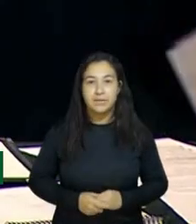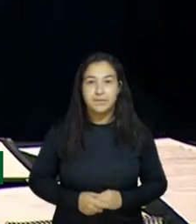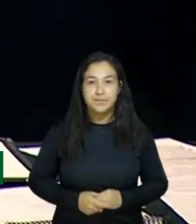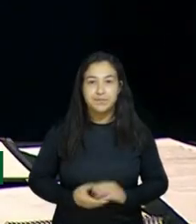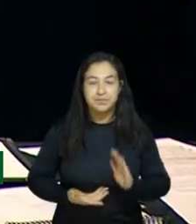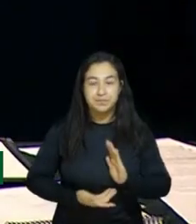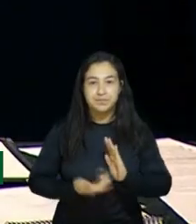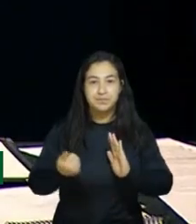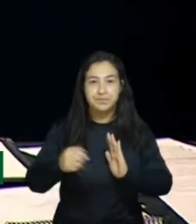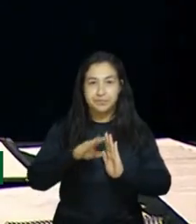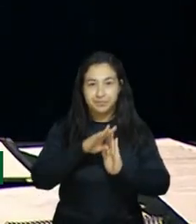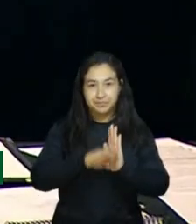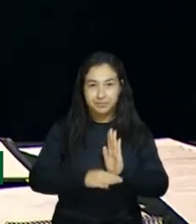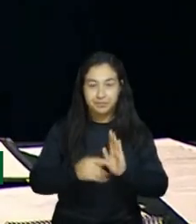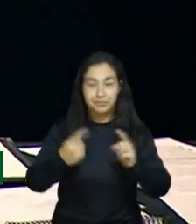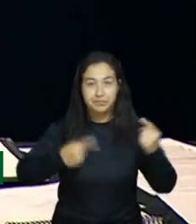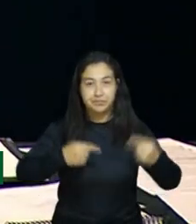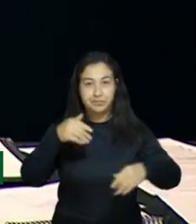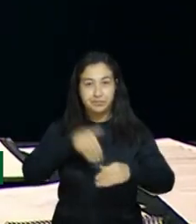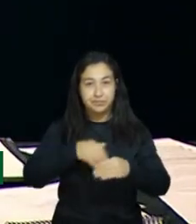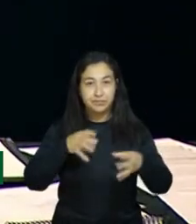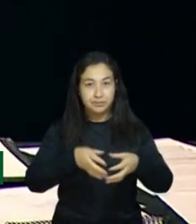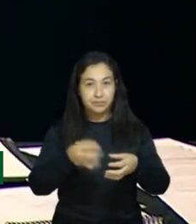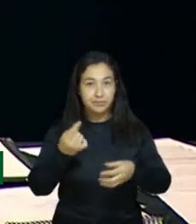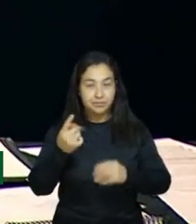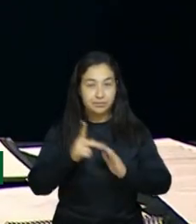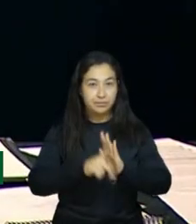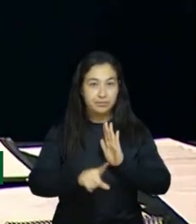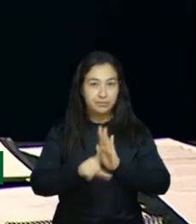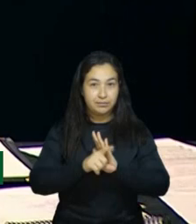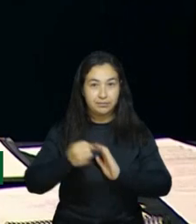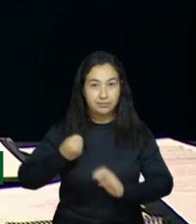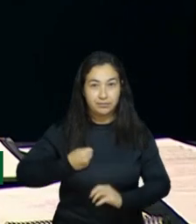retirada de pauta. Discussão e votação em turno único do projeto de lei